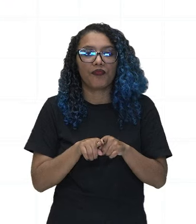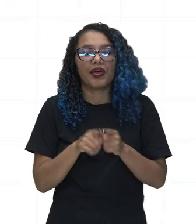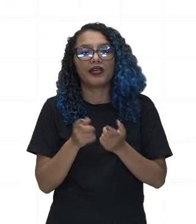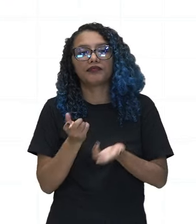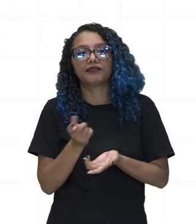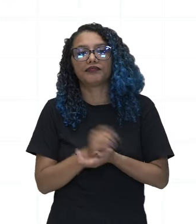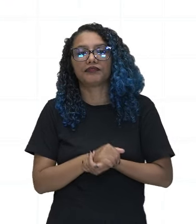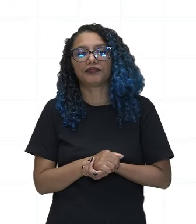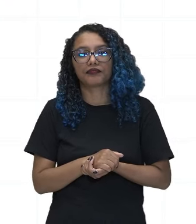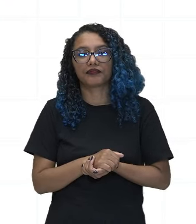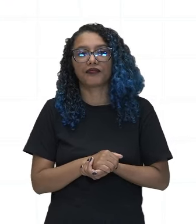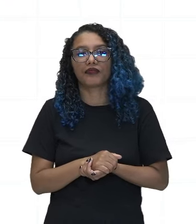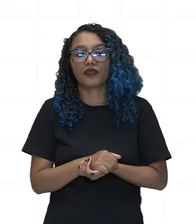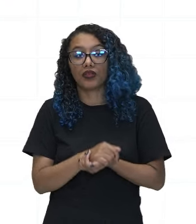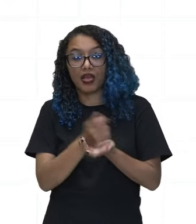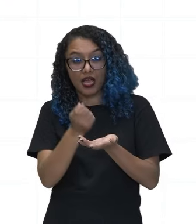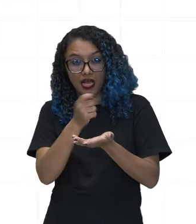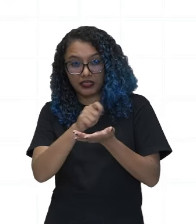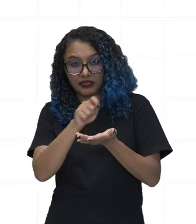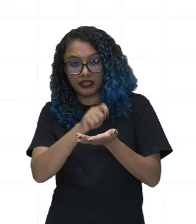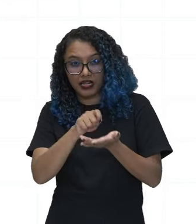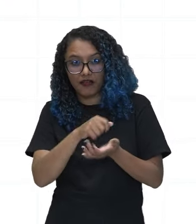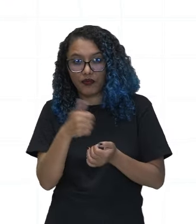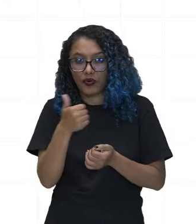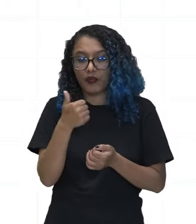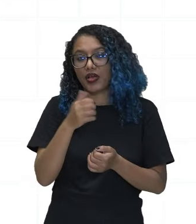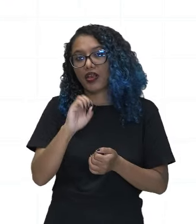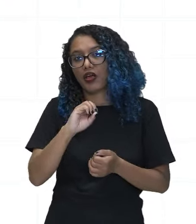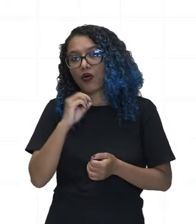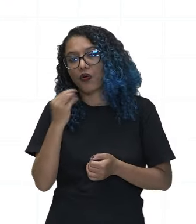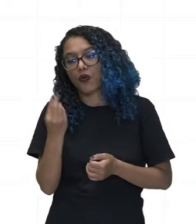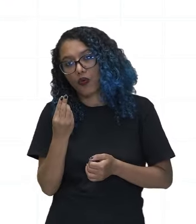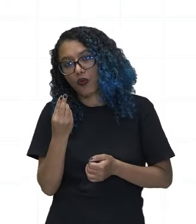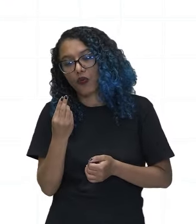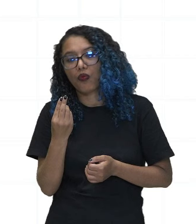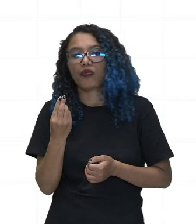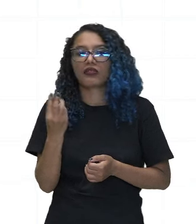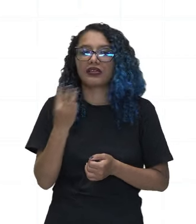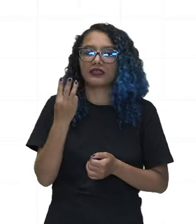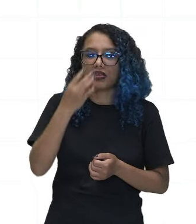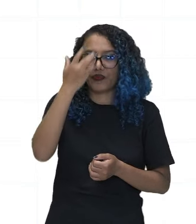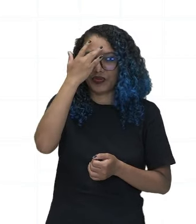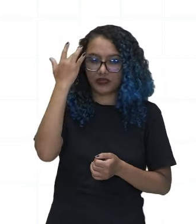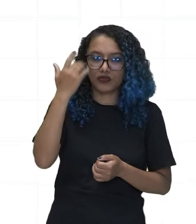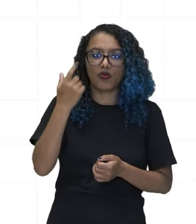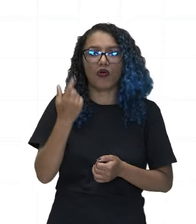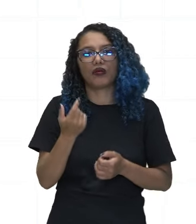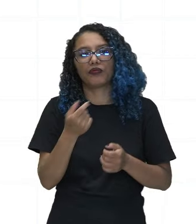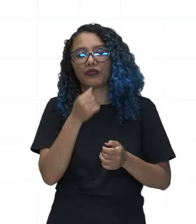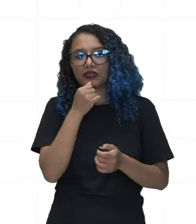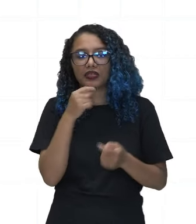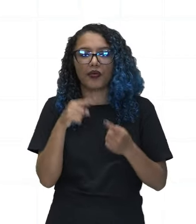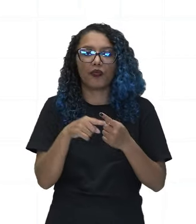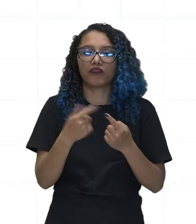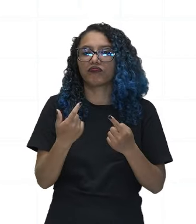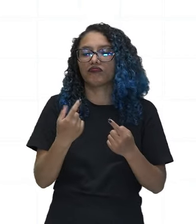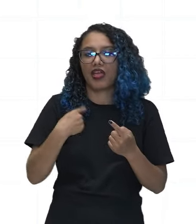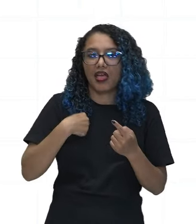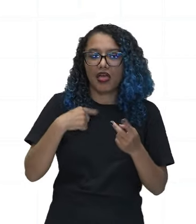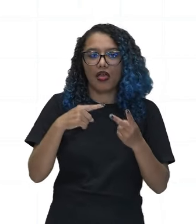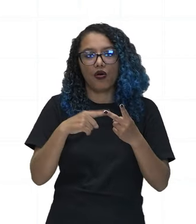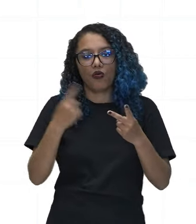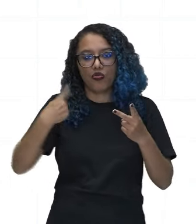terceira pessoa. Primeira pessoa, né? Eu, nós. A primeira pessoa do discurso que a gente fala,